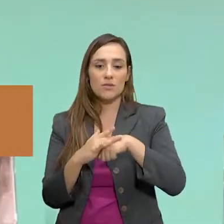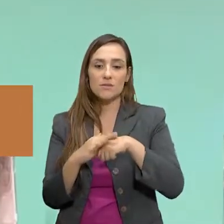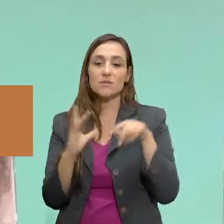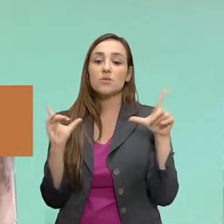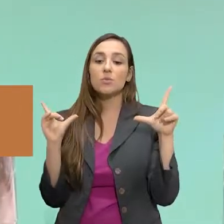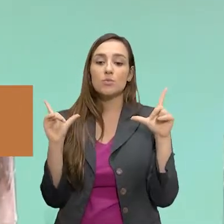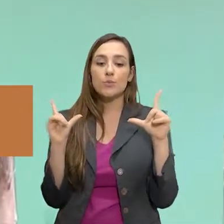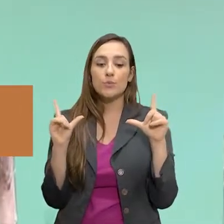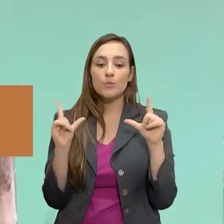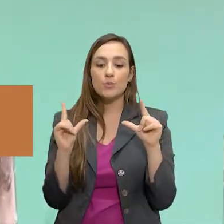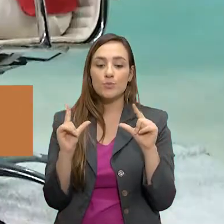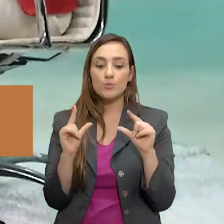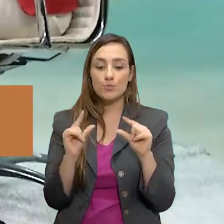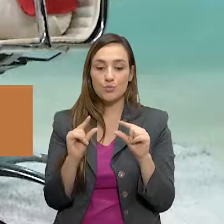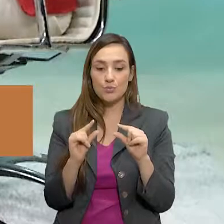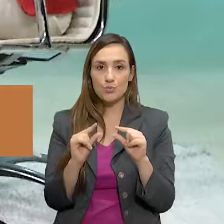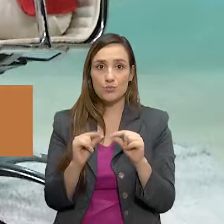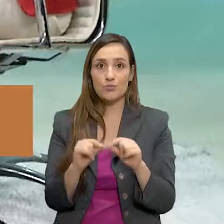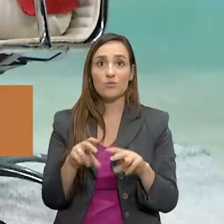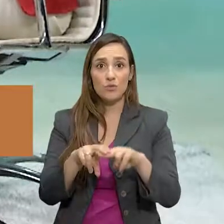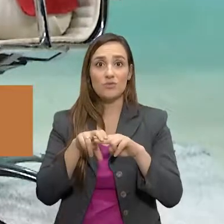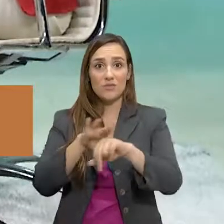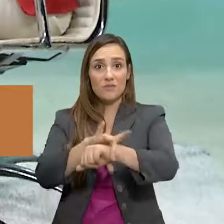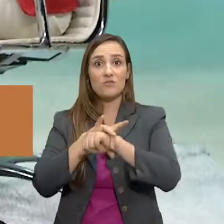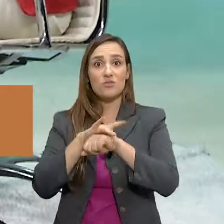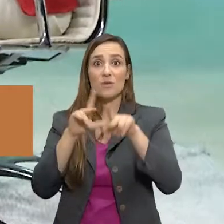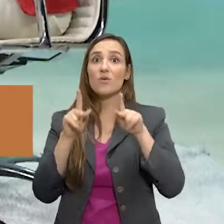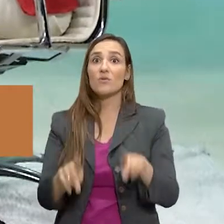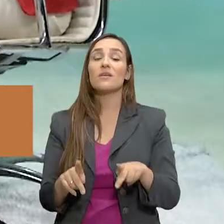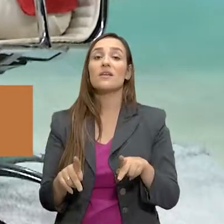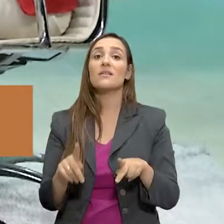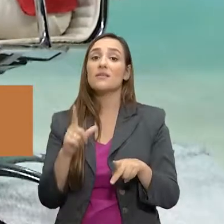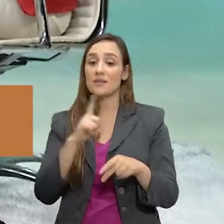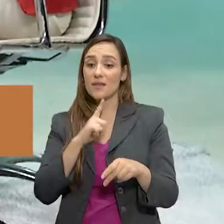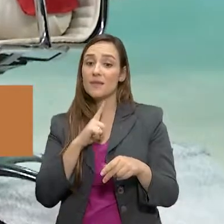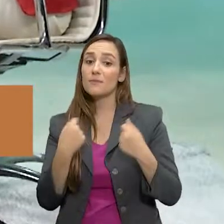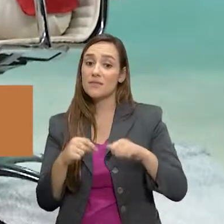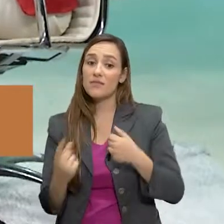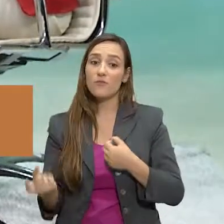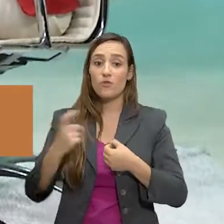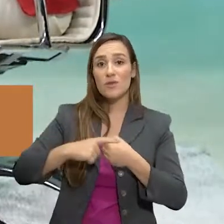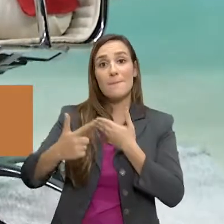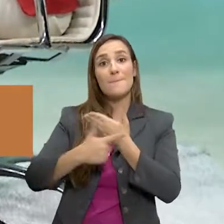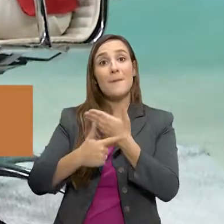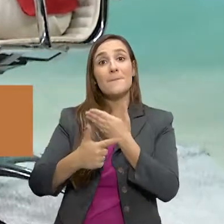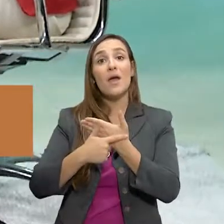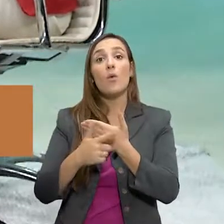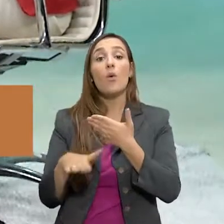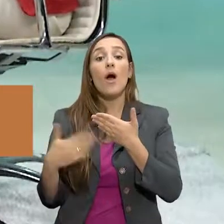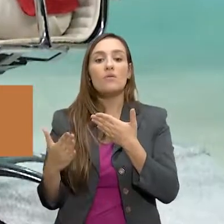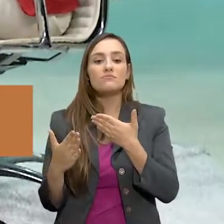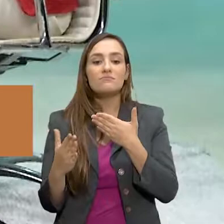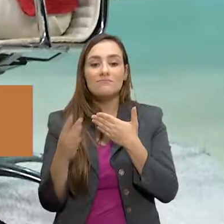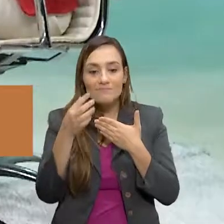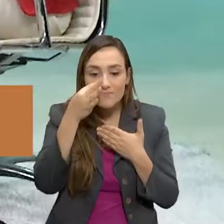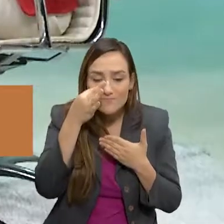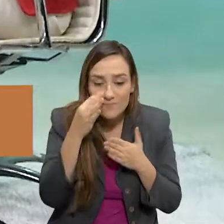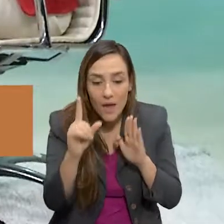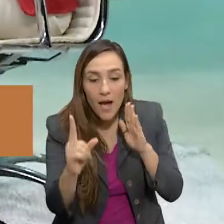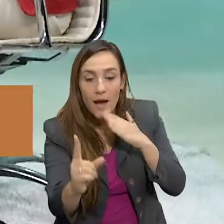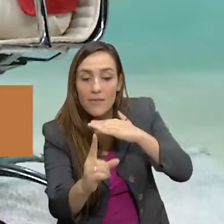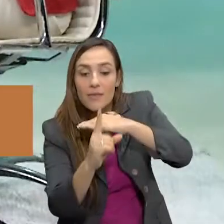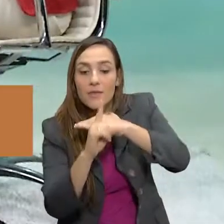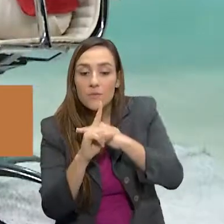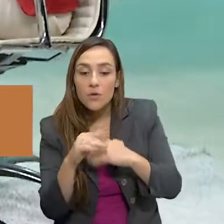endêmica. E aos poucos a Defensoria ela retoma o papel dela, que é realmente o presencial ali, né? O estar de